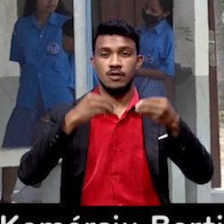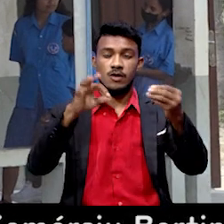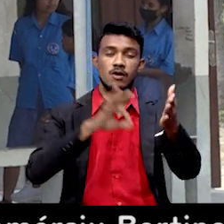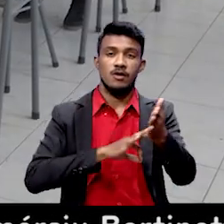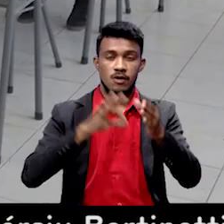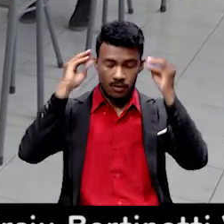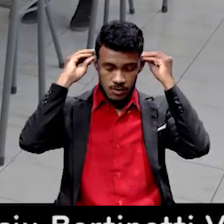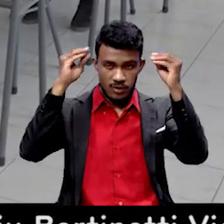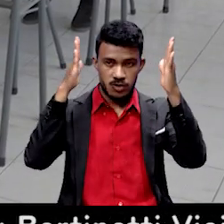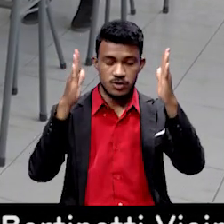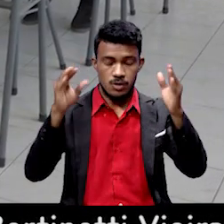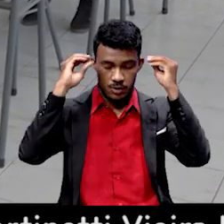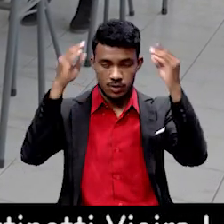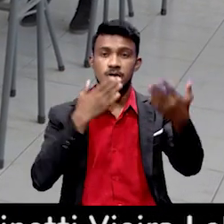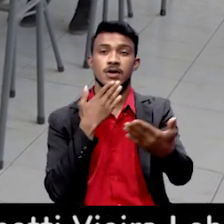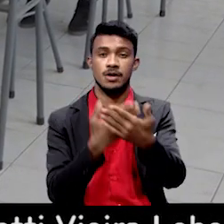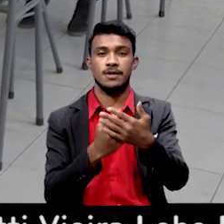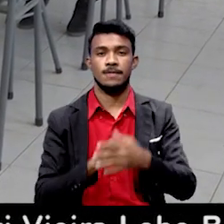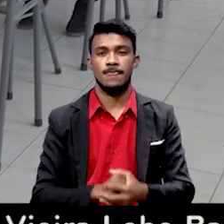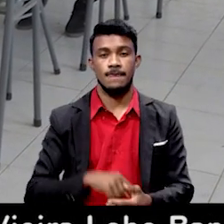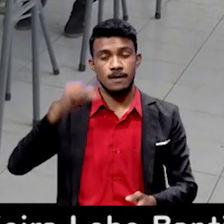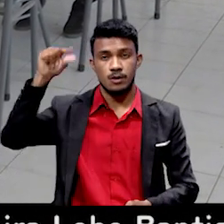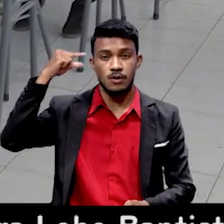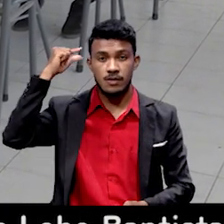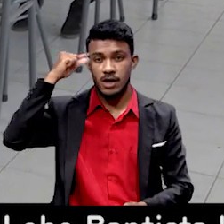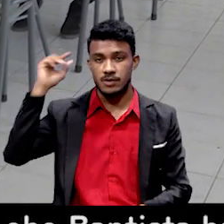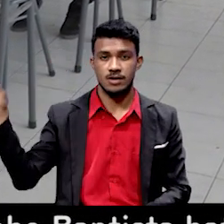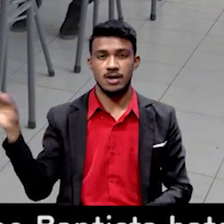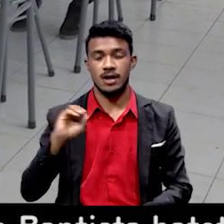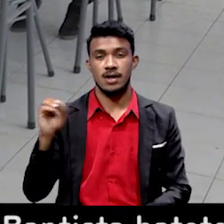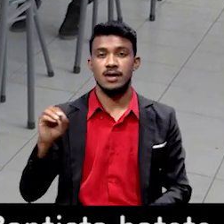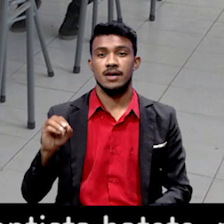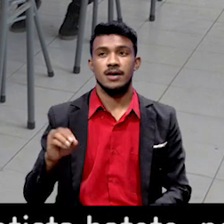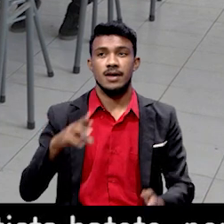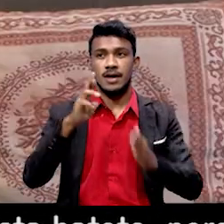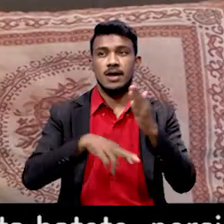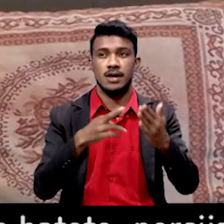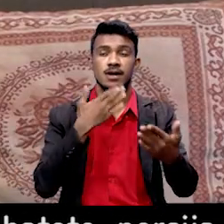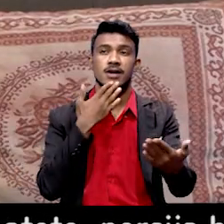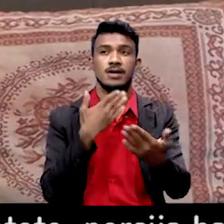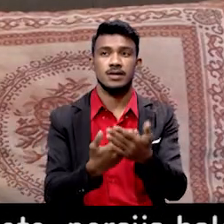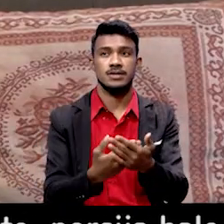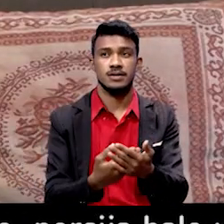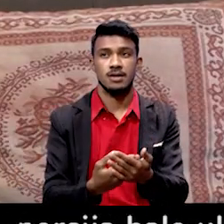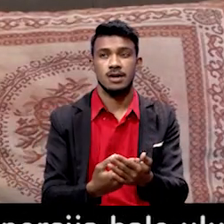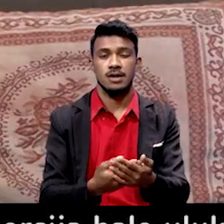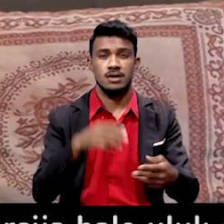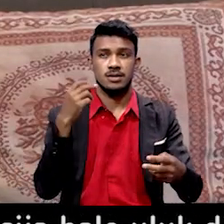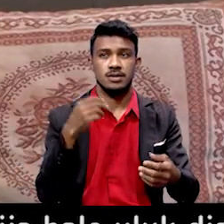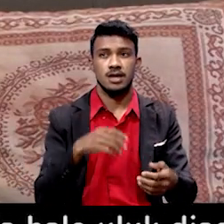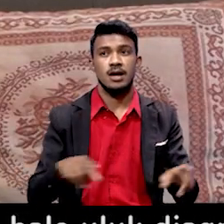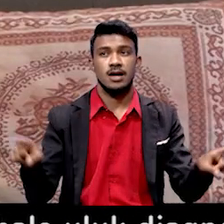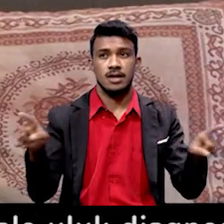professor, sai professor nebe diak. Governo da iha sustentabilidade, é? Sequencial, subtenção